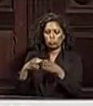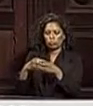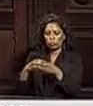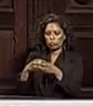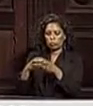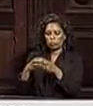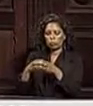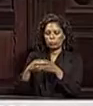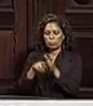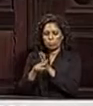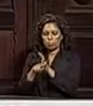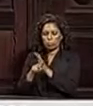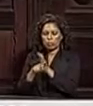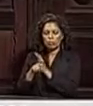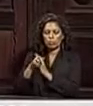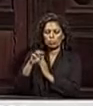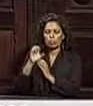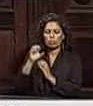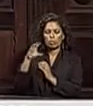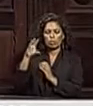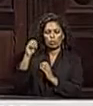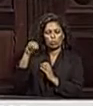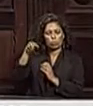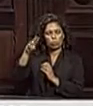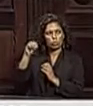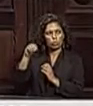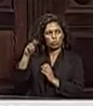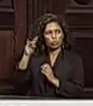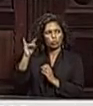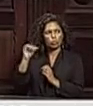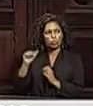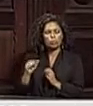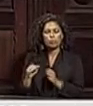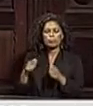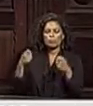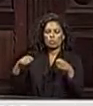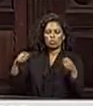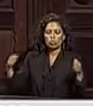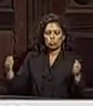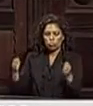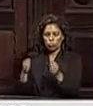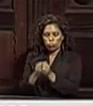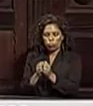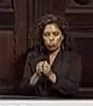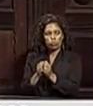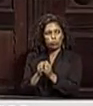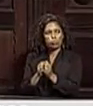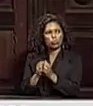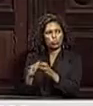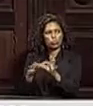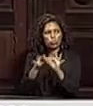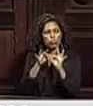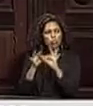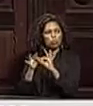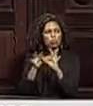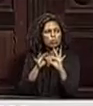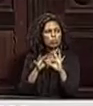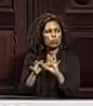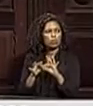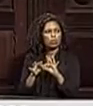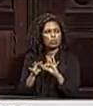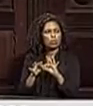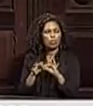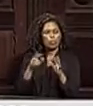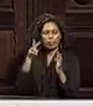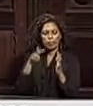já que Vossa Excelência é membro de ambas, pudessem organizar em conjunto uma boa audiência pública, já que o